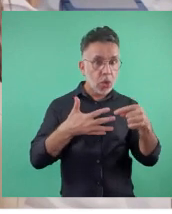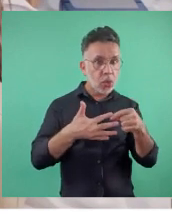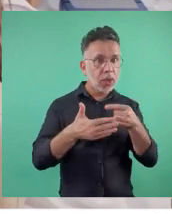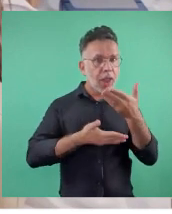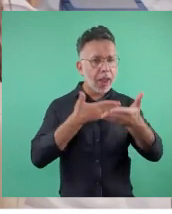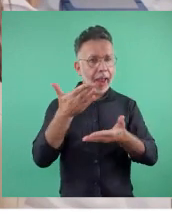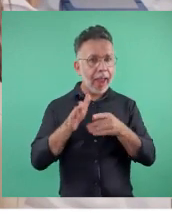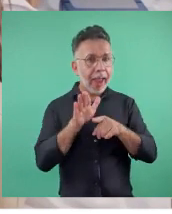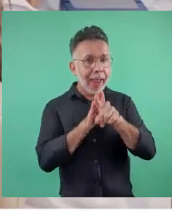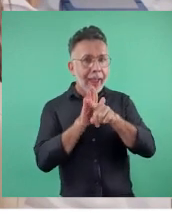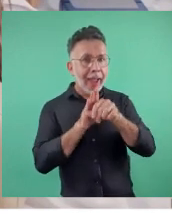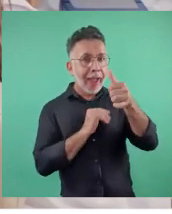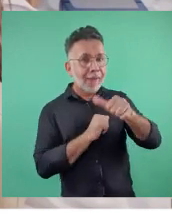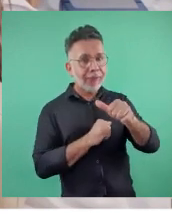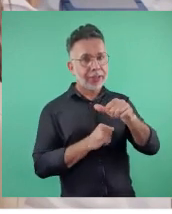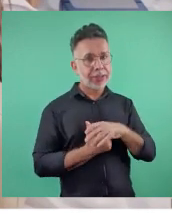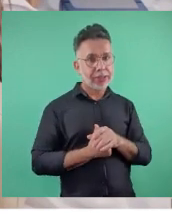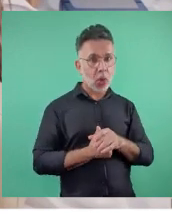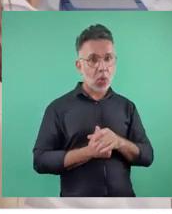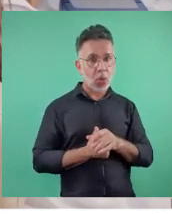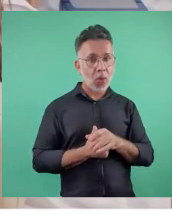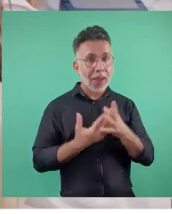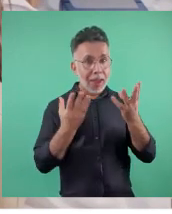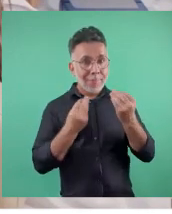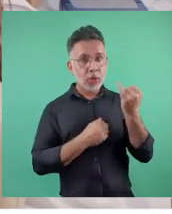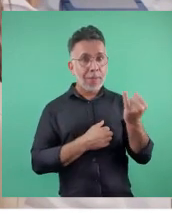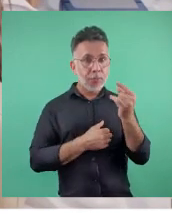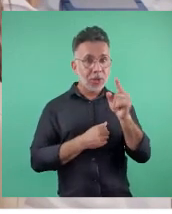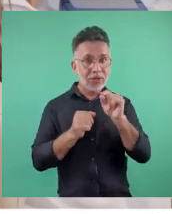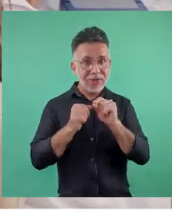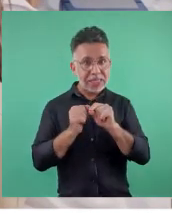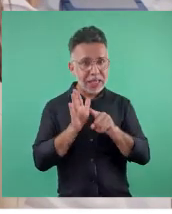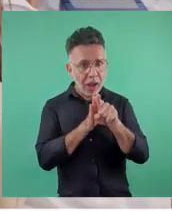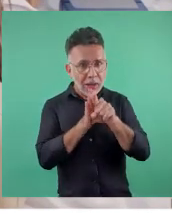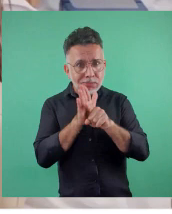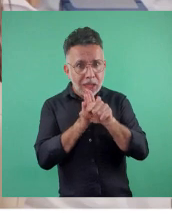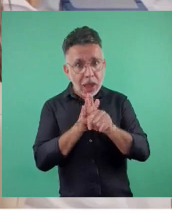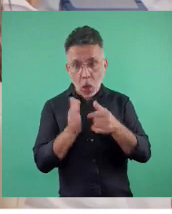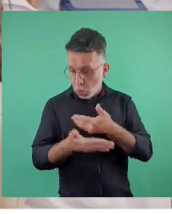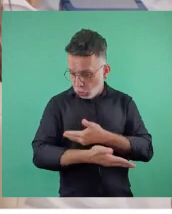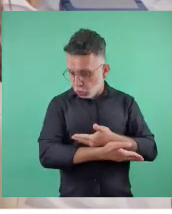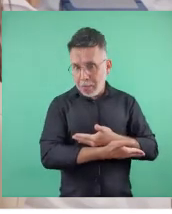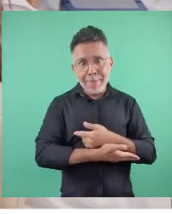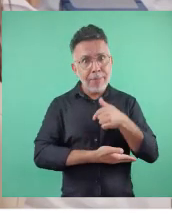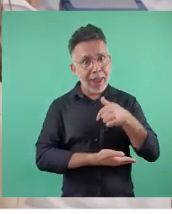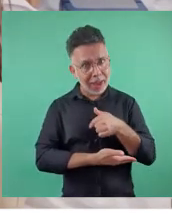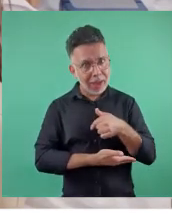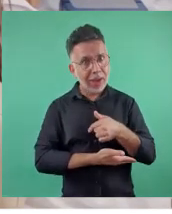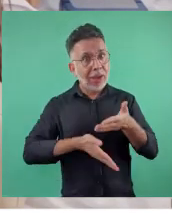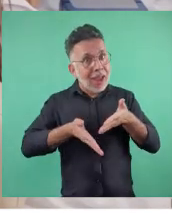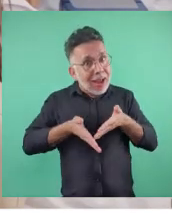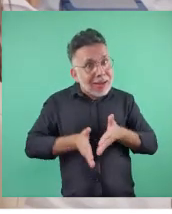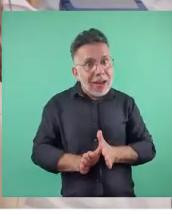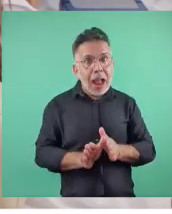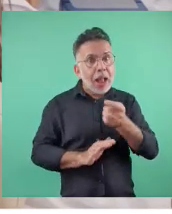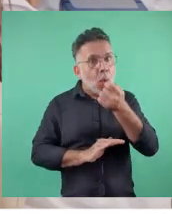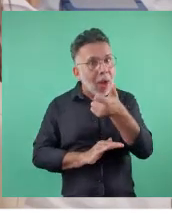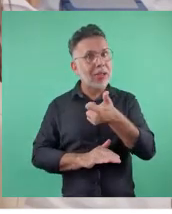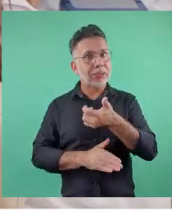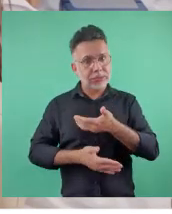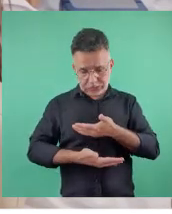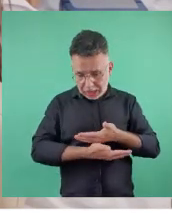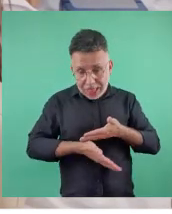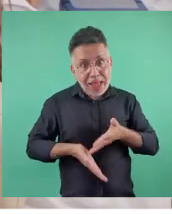auditiva? E aqui vai o primeiro pilar da campanha desse ano, que é a triagem, a avaliação audiológica. É muito importante fazer